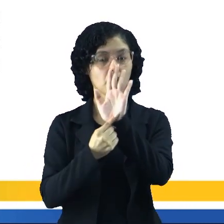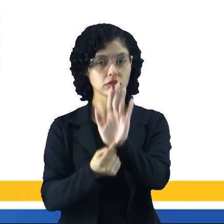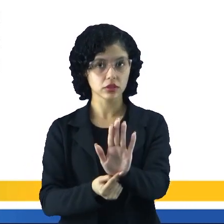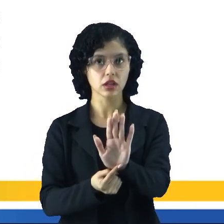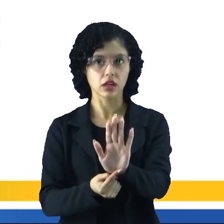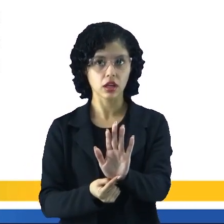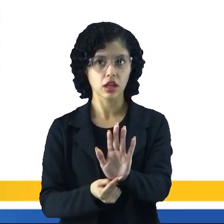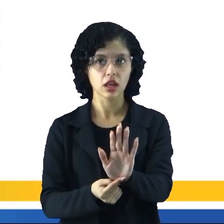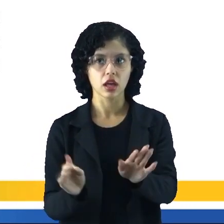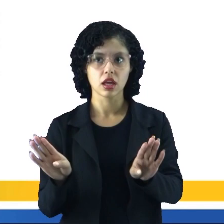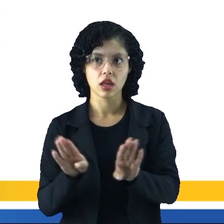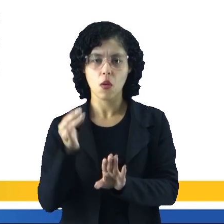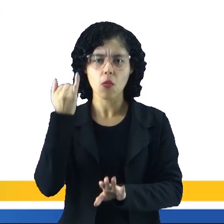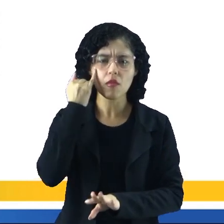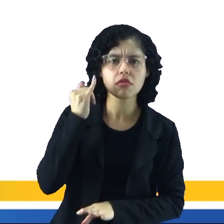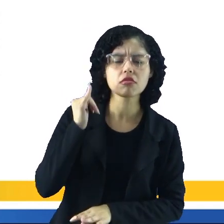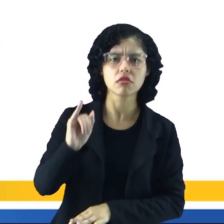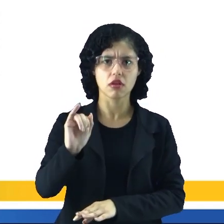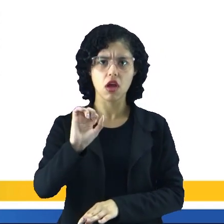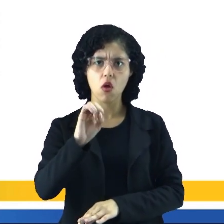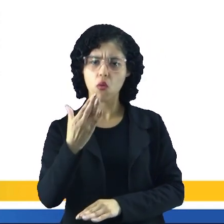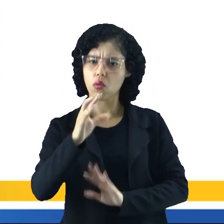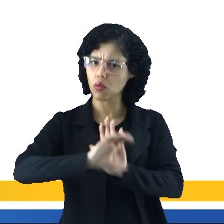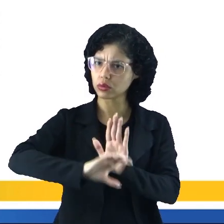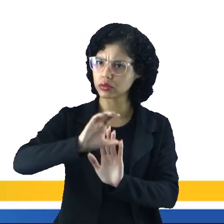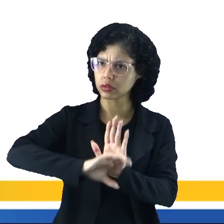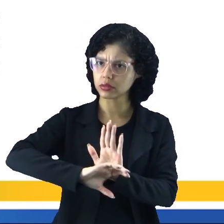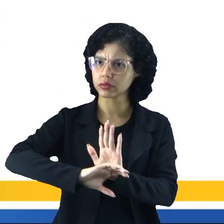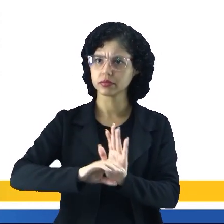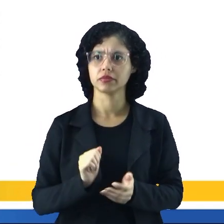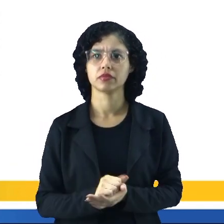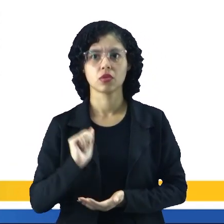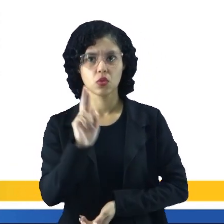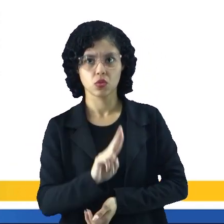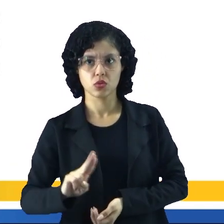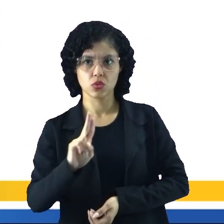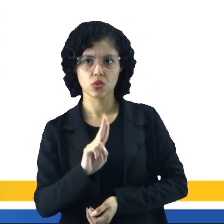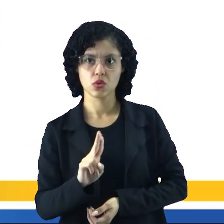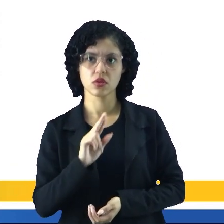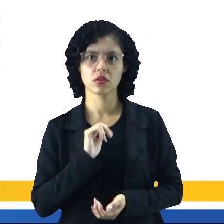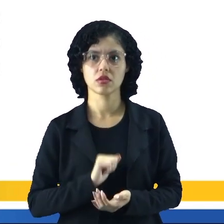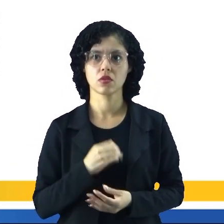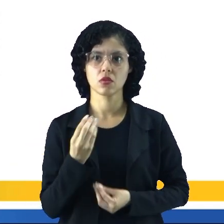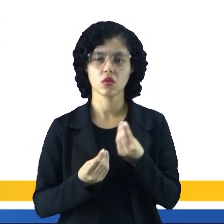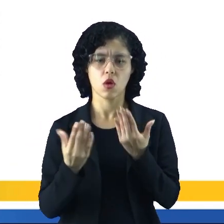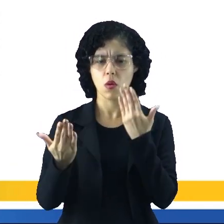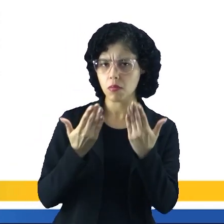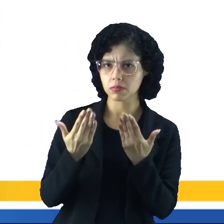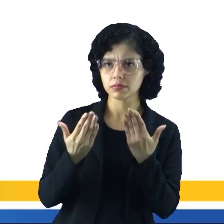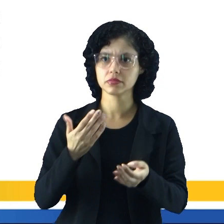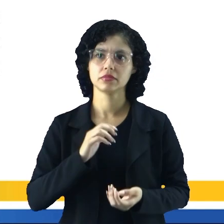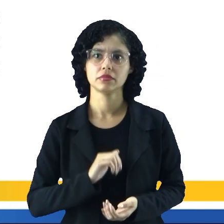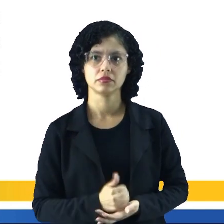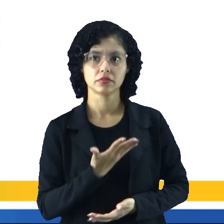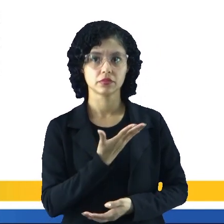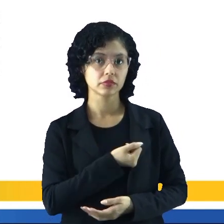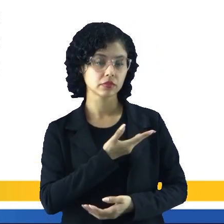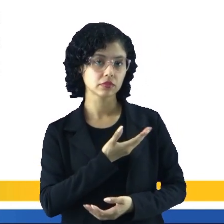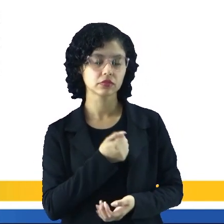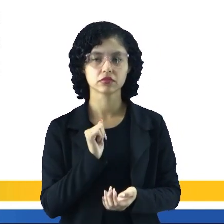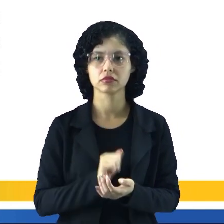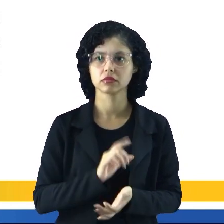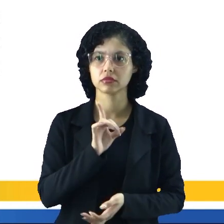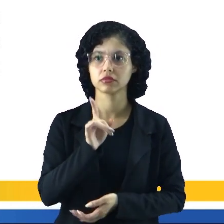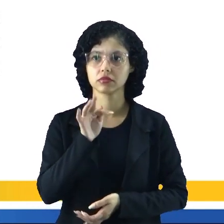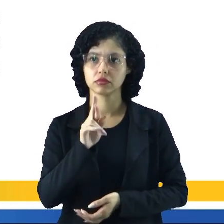e apresentar uma ideia ou um conceito utiliza-se de recursos como comparação e